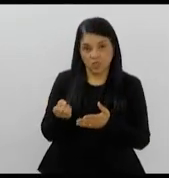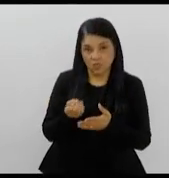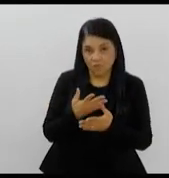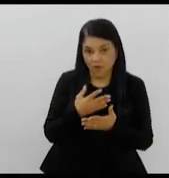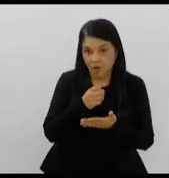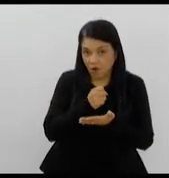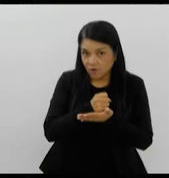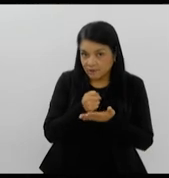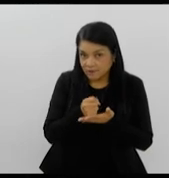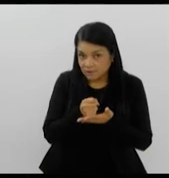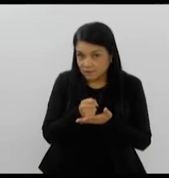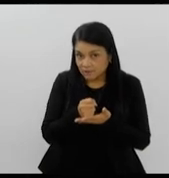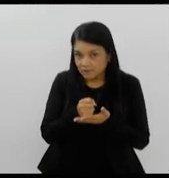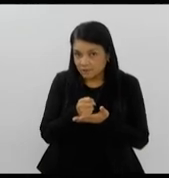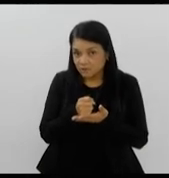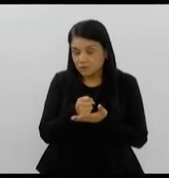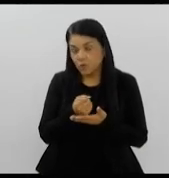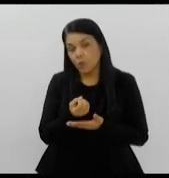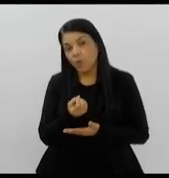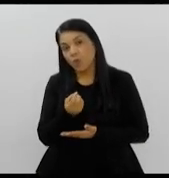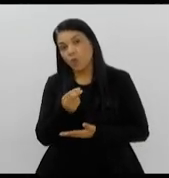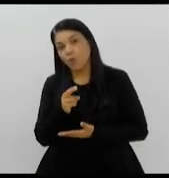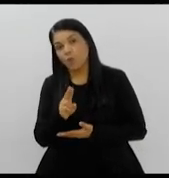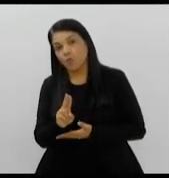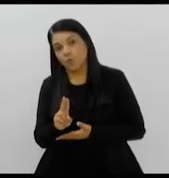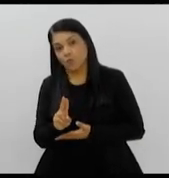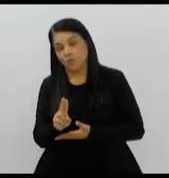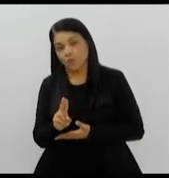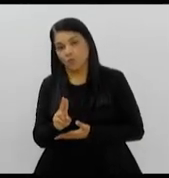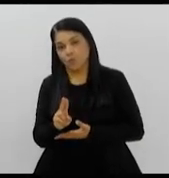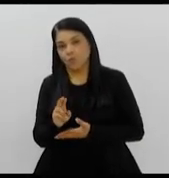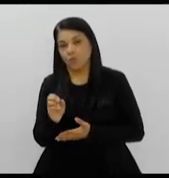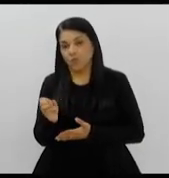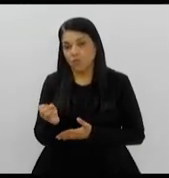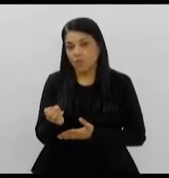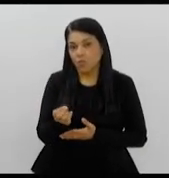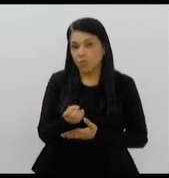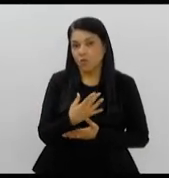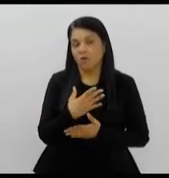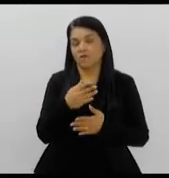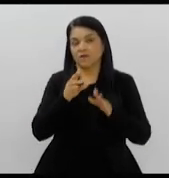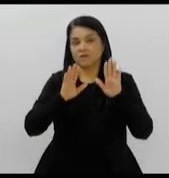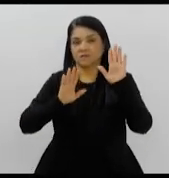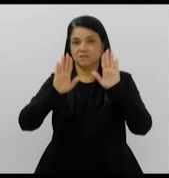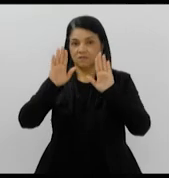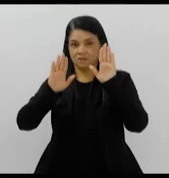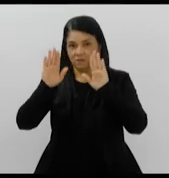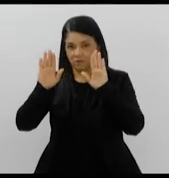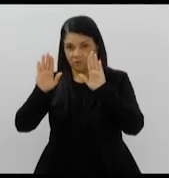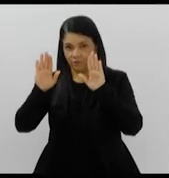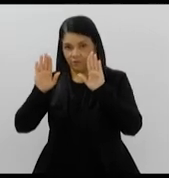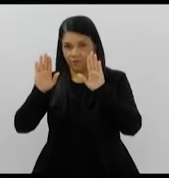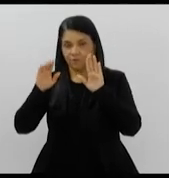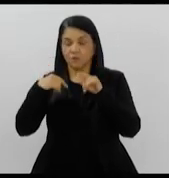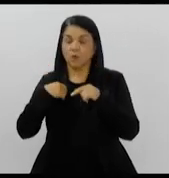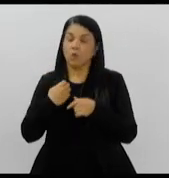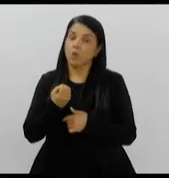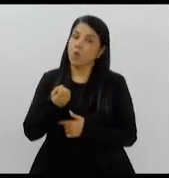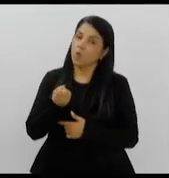contratos ou realizar uma nova licitação. Ou, até